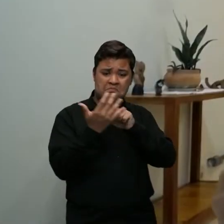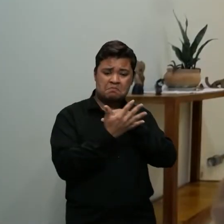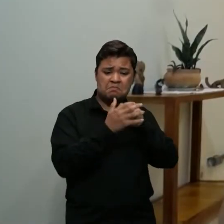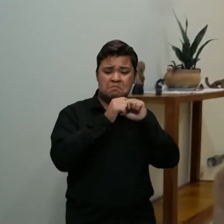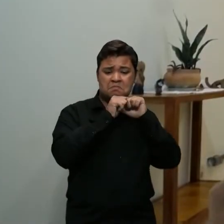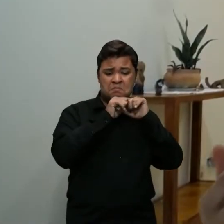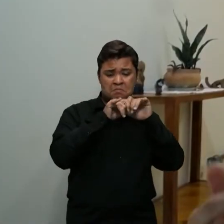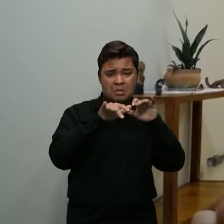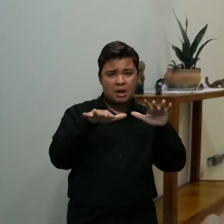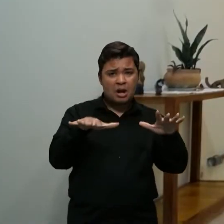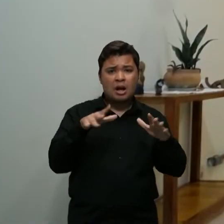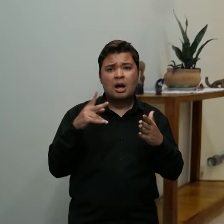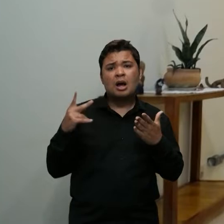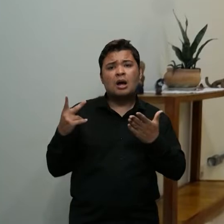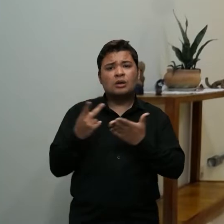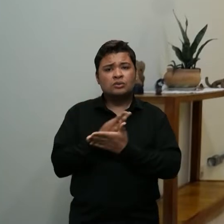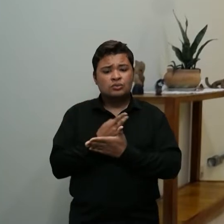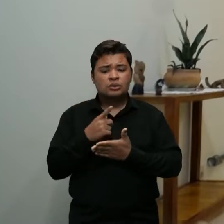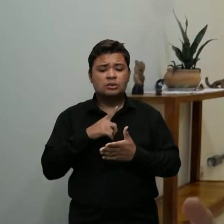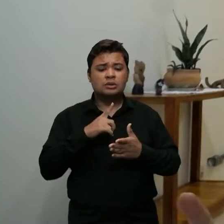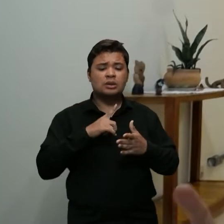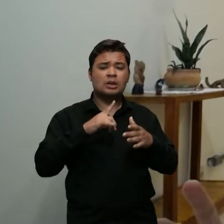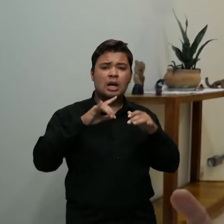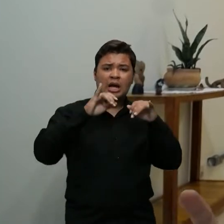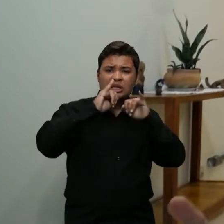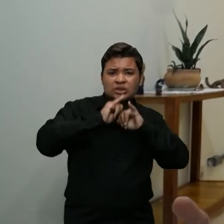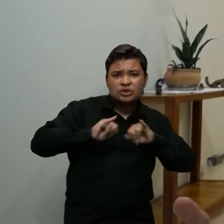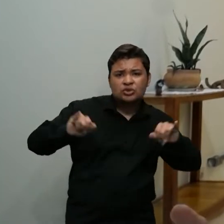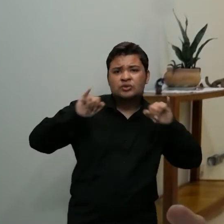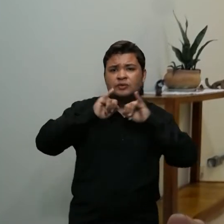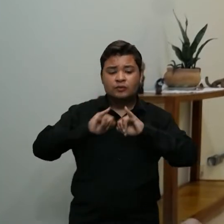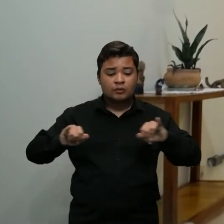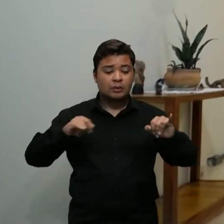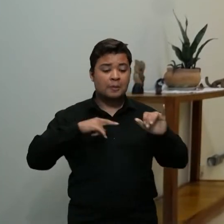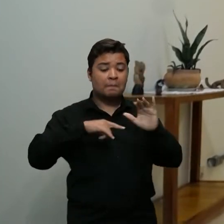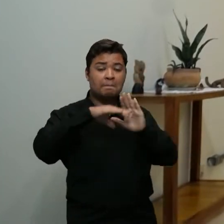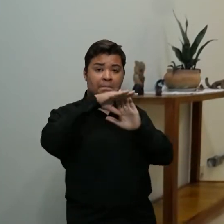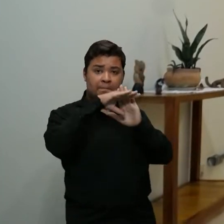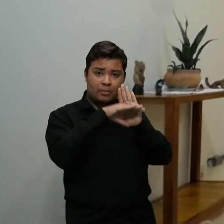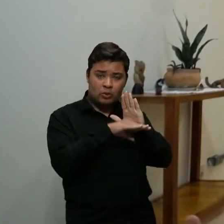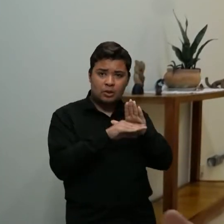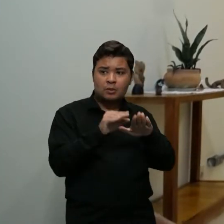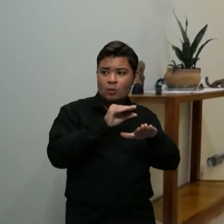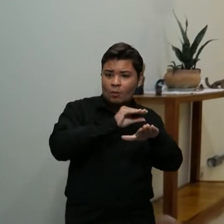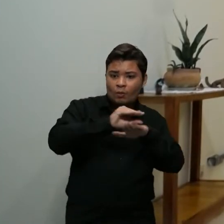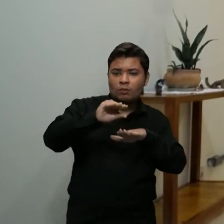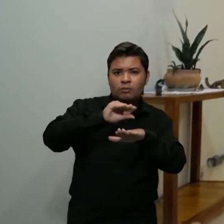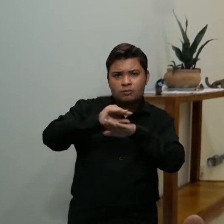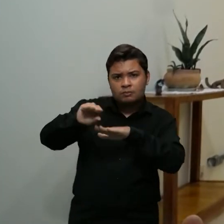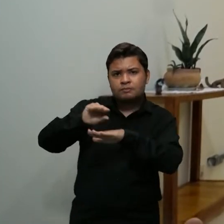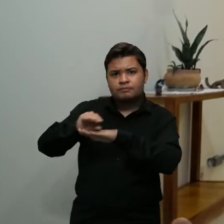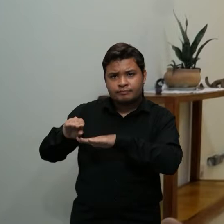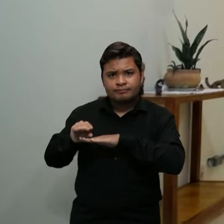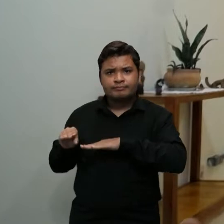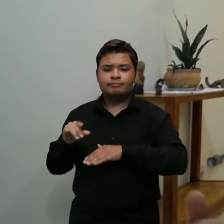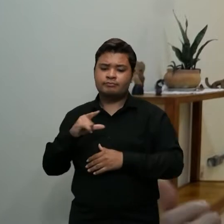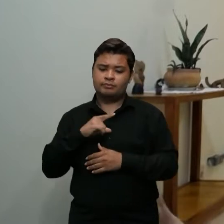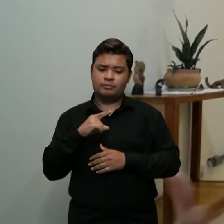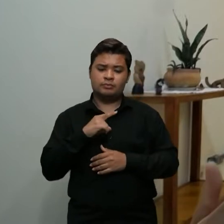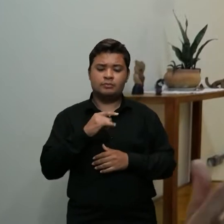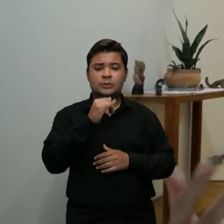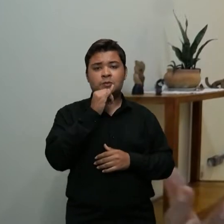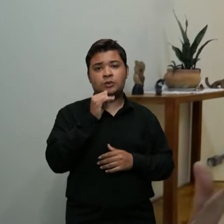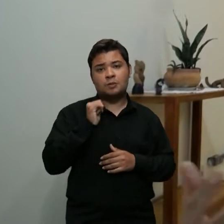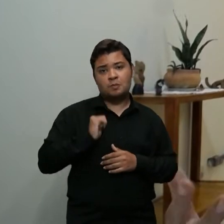que teve bastante divulgação de programas de transferência de renda, né? Então, a gente tinha aí, né, o